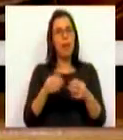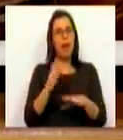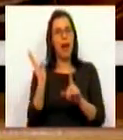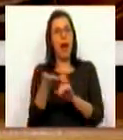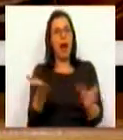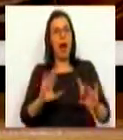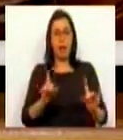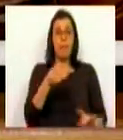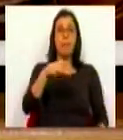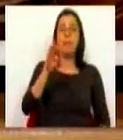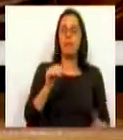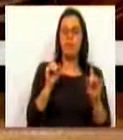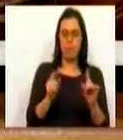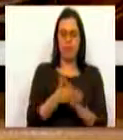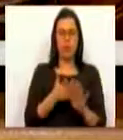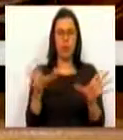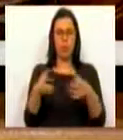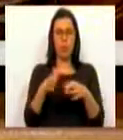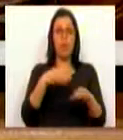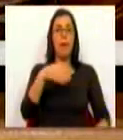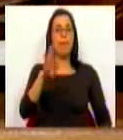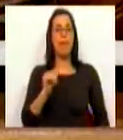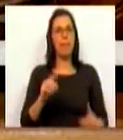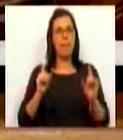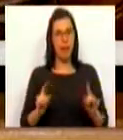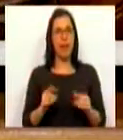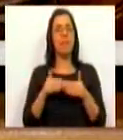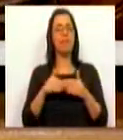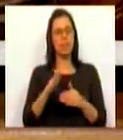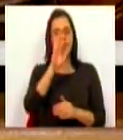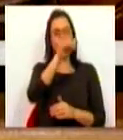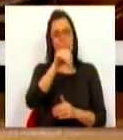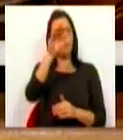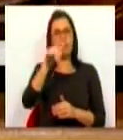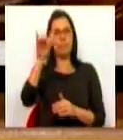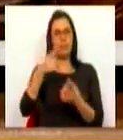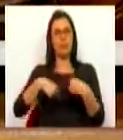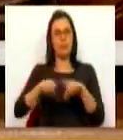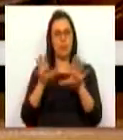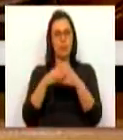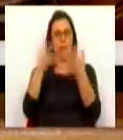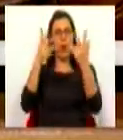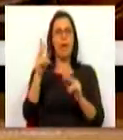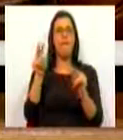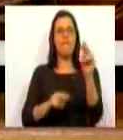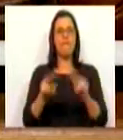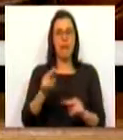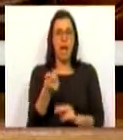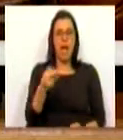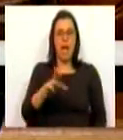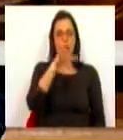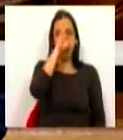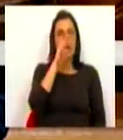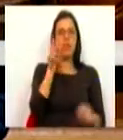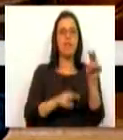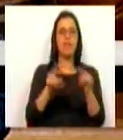impune. O PS, o grupo parlamentar do PS, irá chamar à Comissão de Orçamento e Finanças os ex-ministros